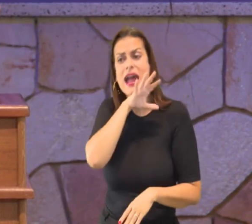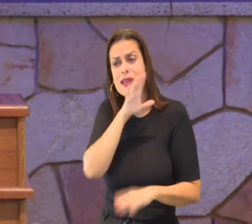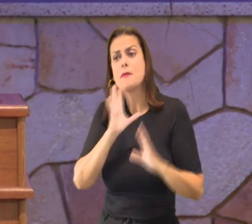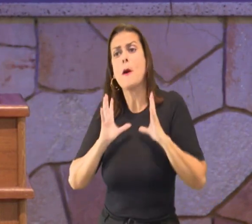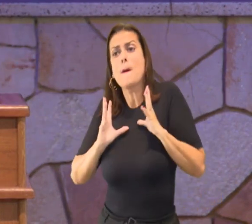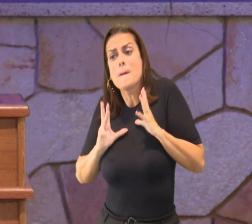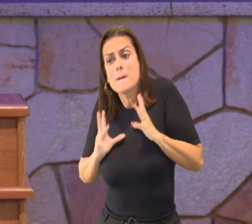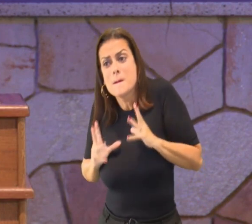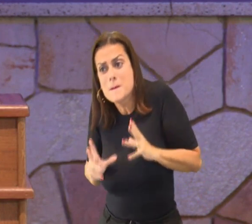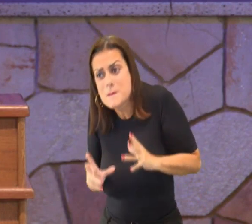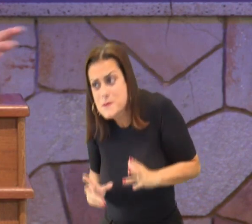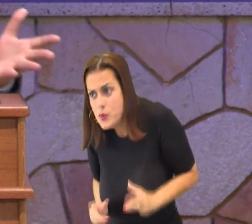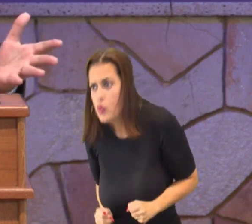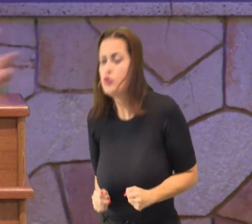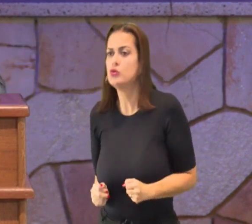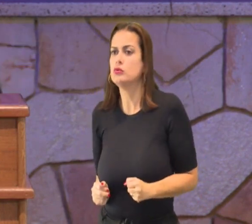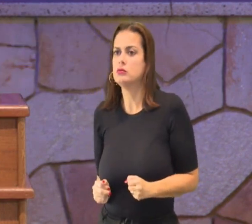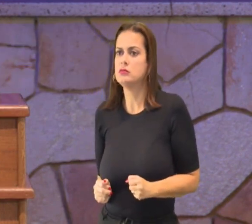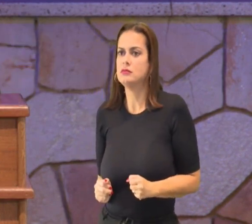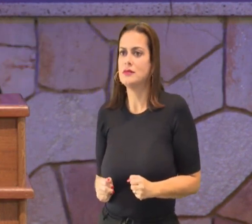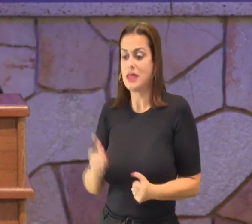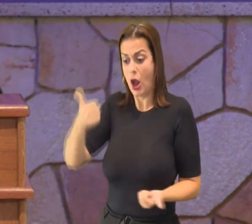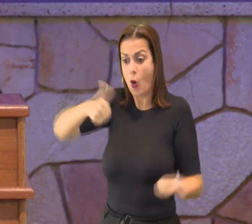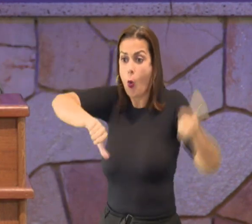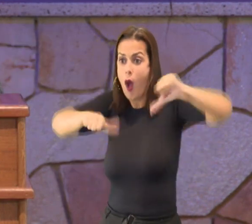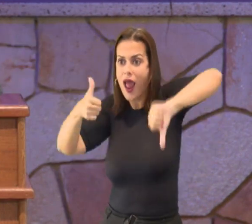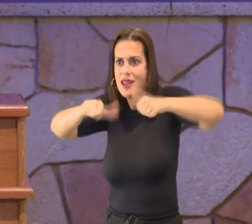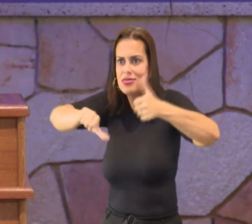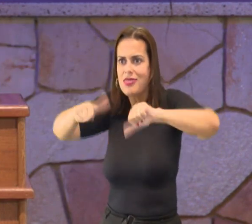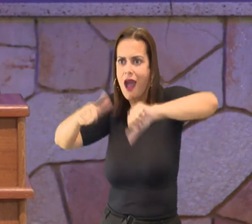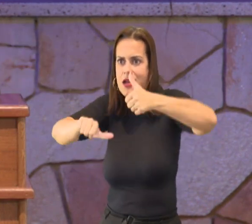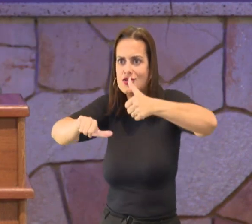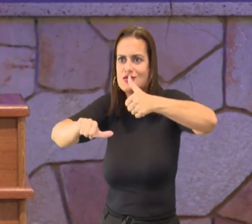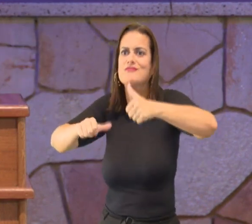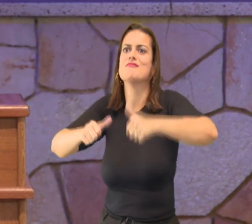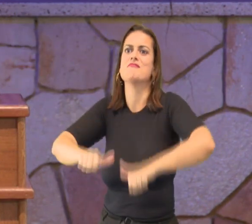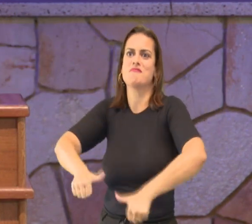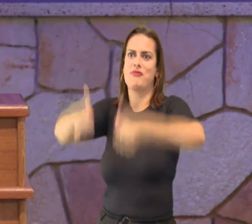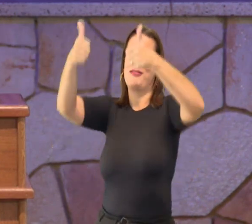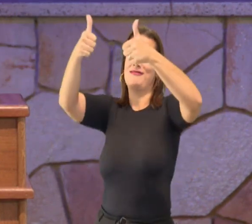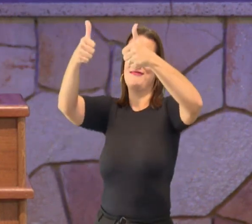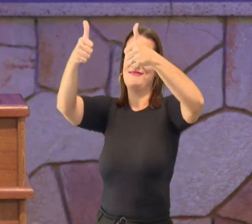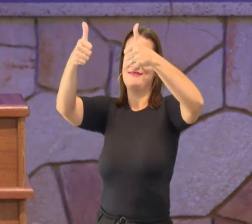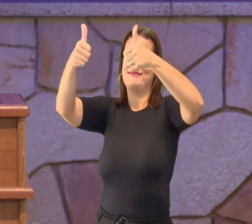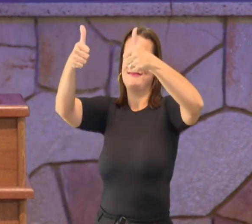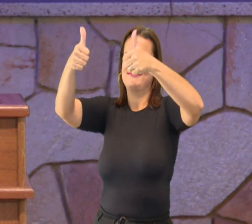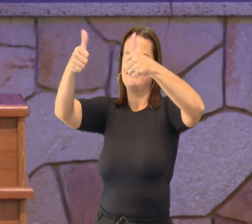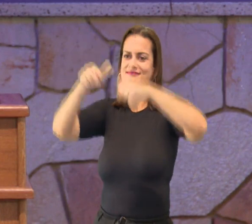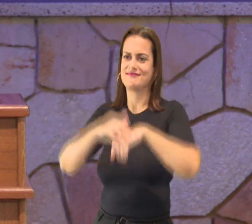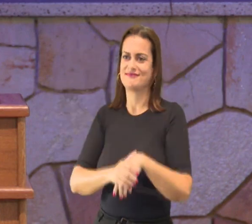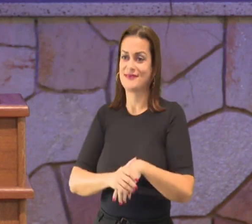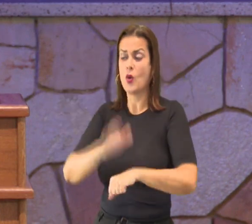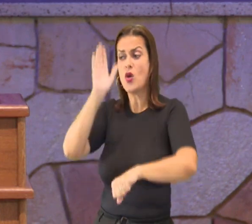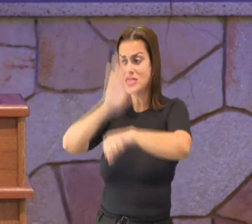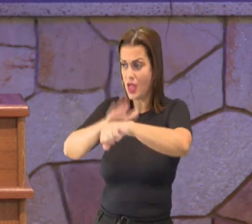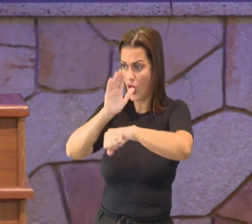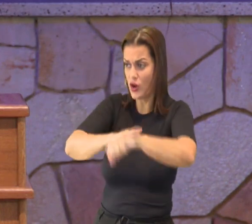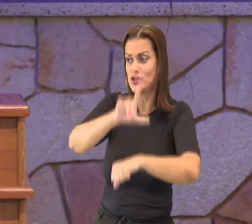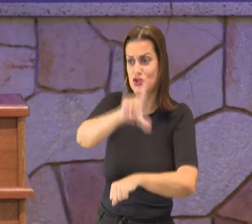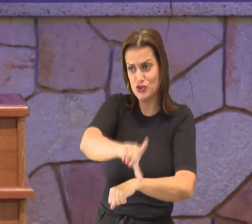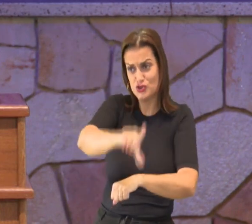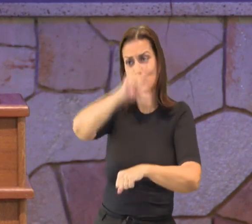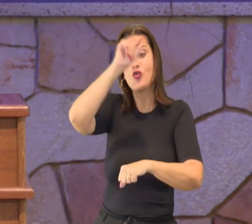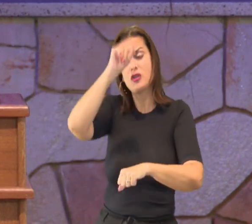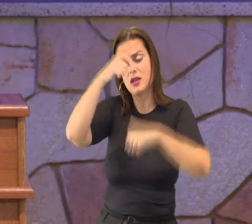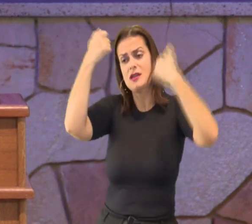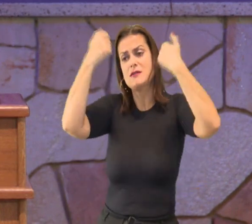oferta. Como disse, que custasse alguma coisa ao seu ofertante. Na hora de escolher aquele animal,